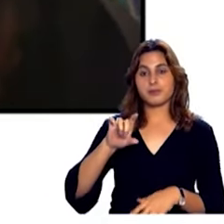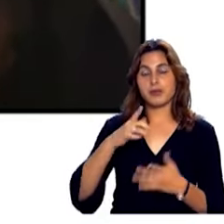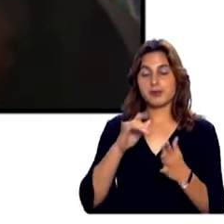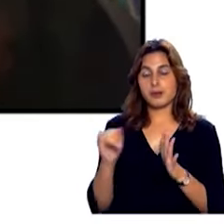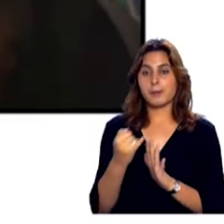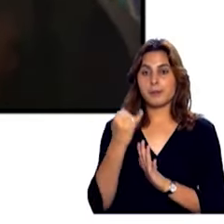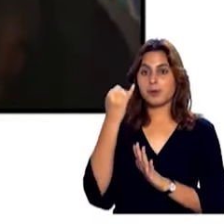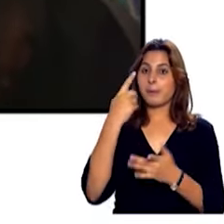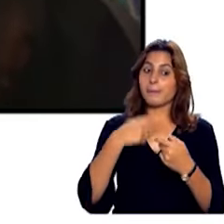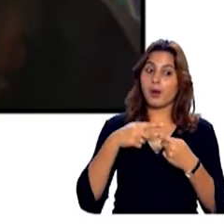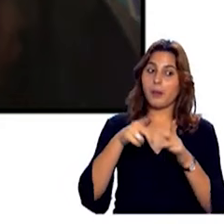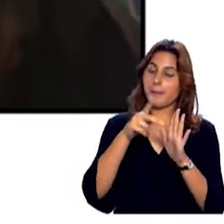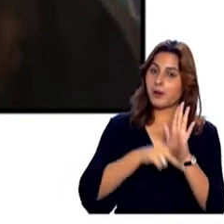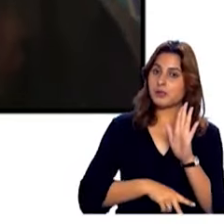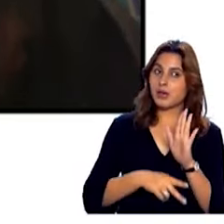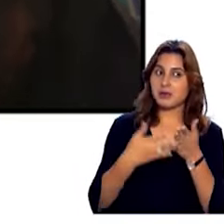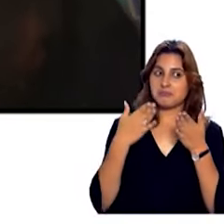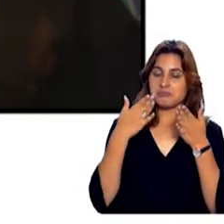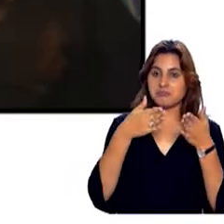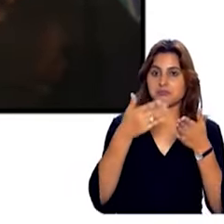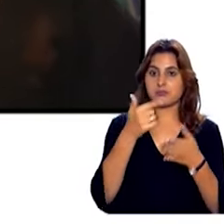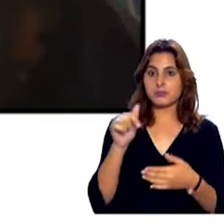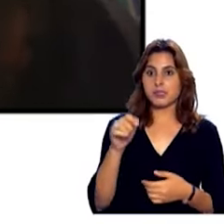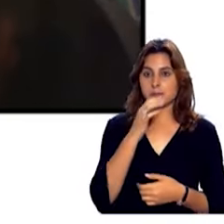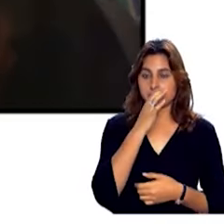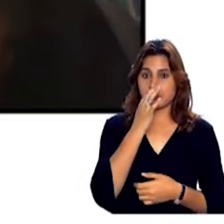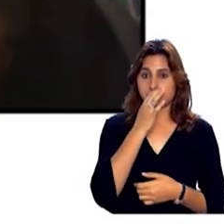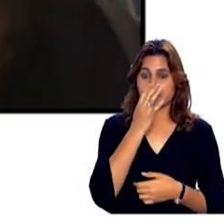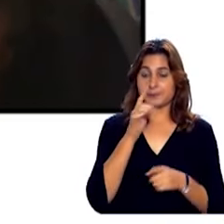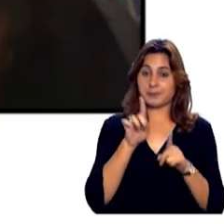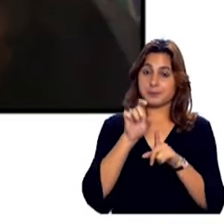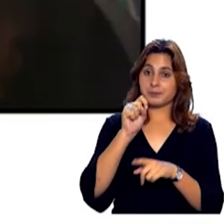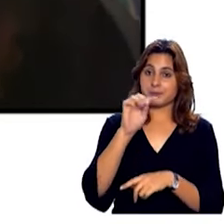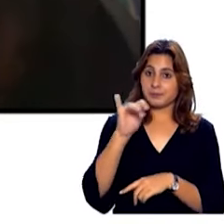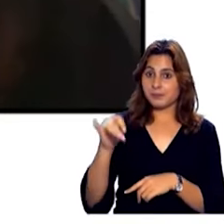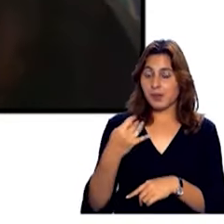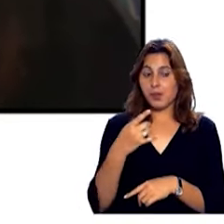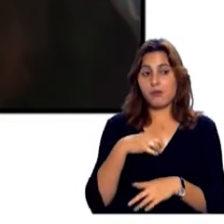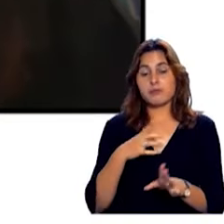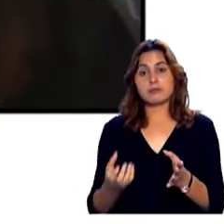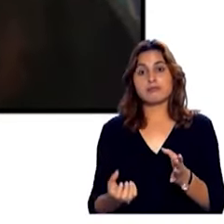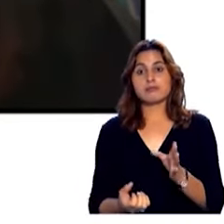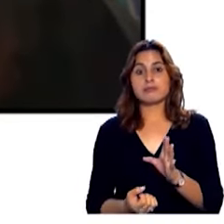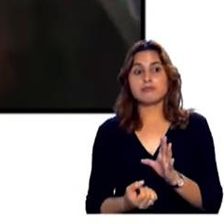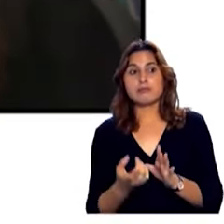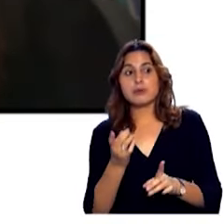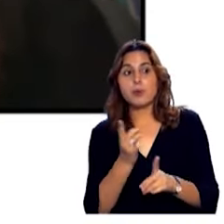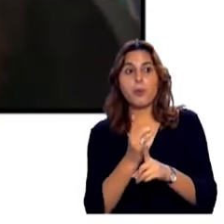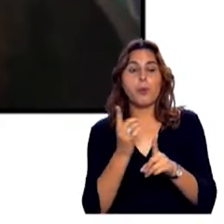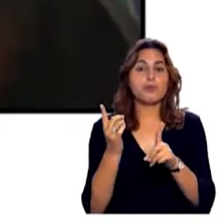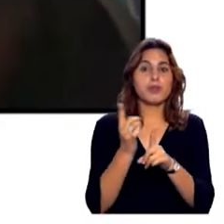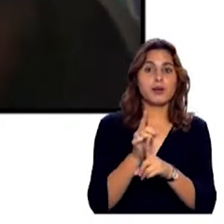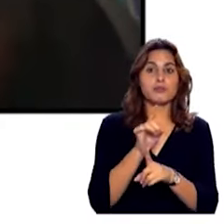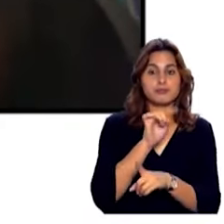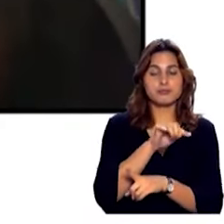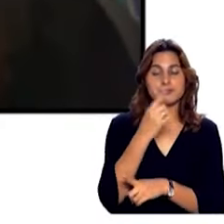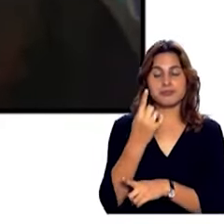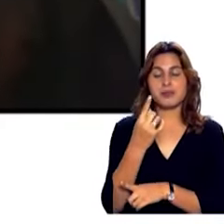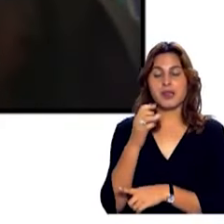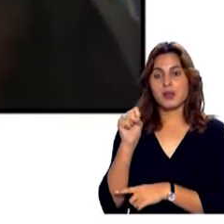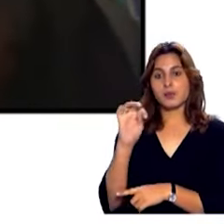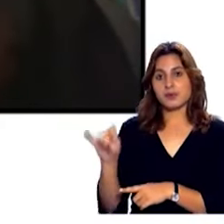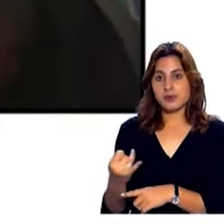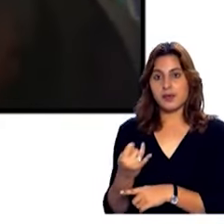né o STJ com certeza também vai achar um atalho como fez o STF por meio de Interpretação da